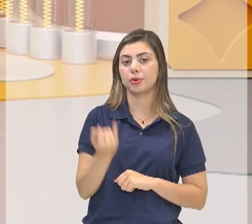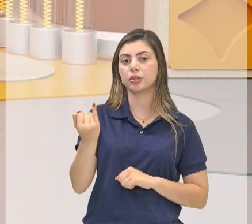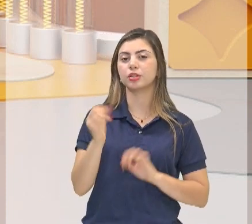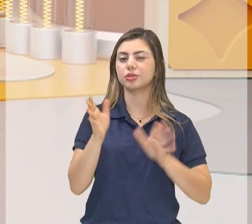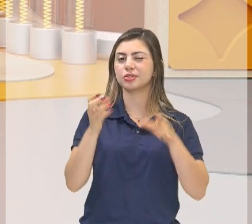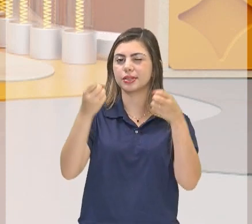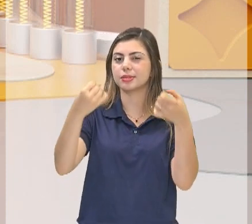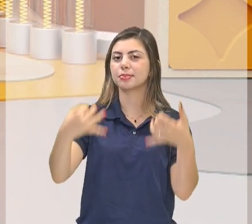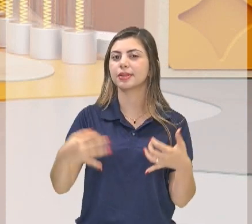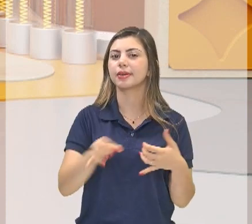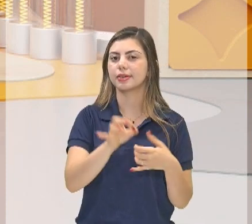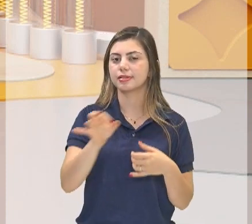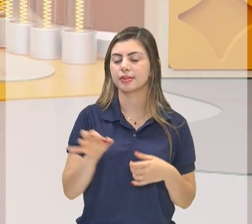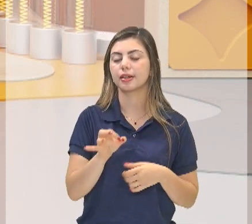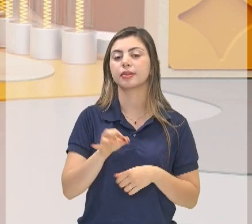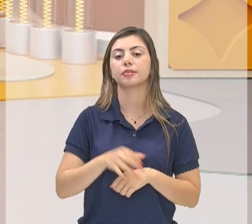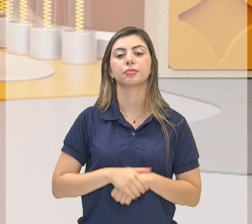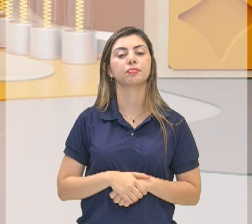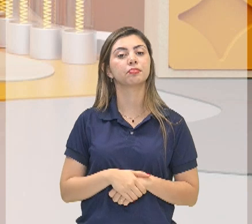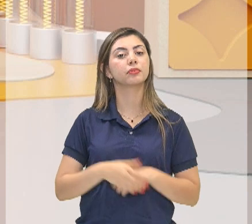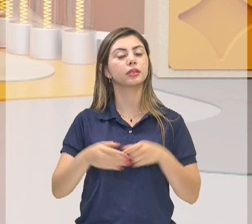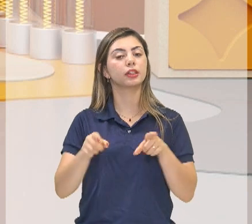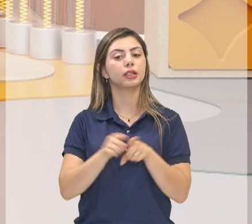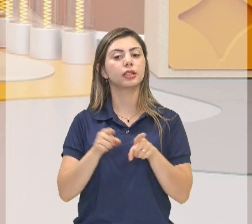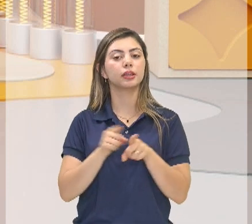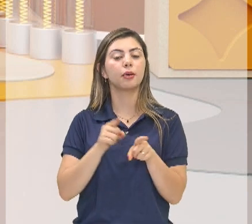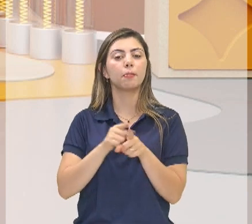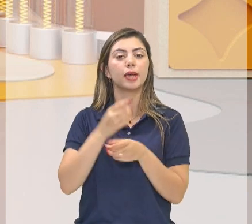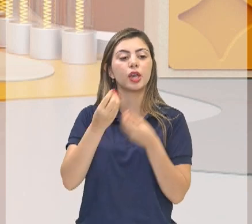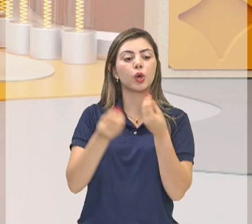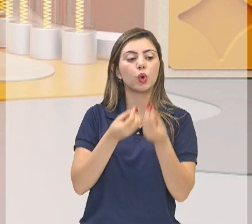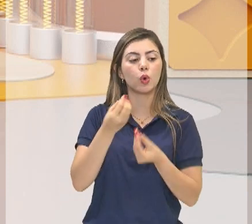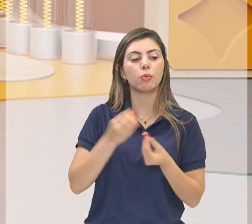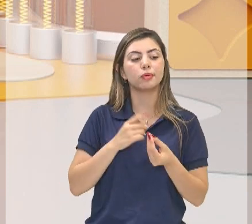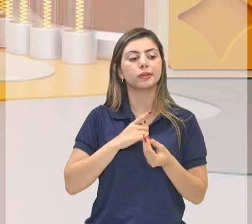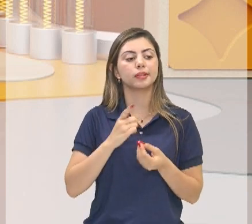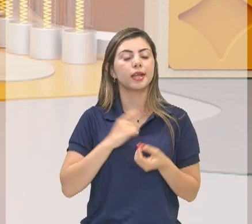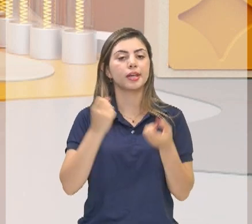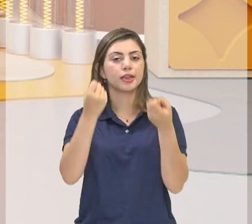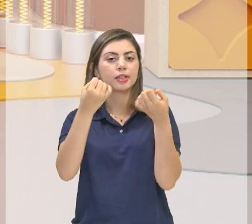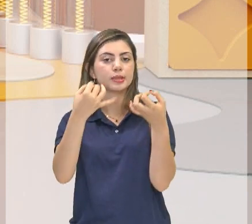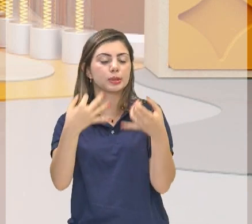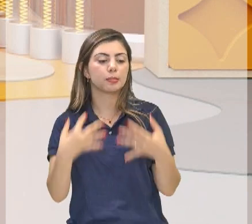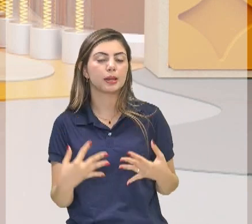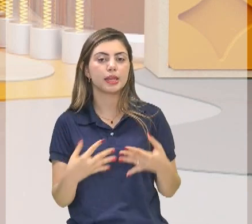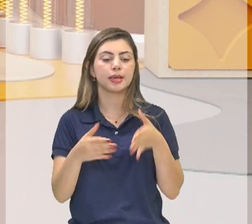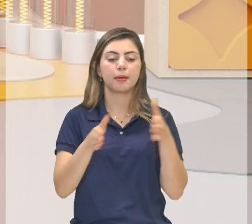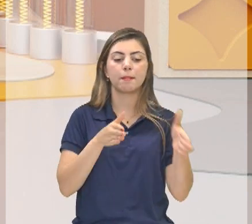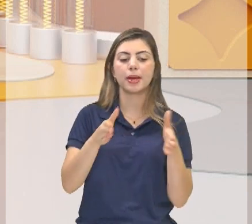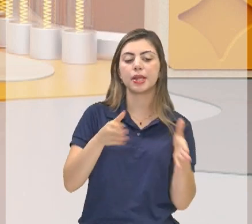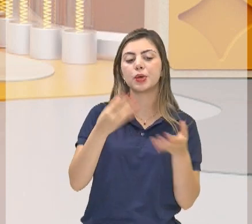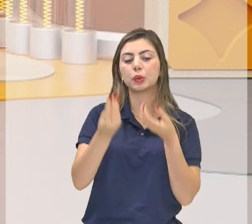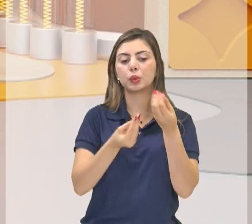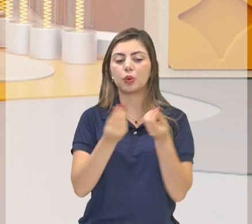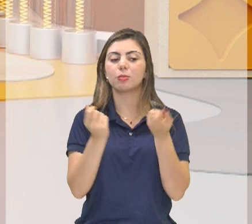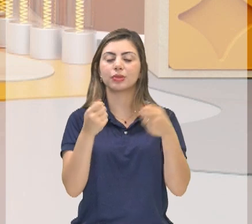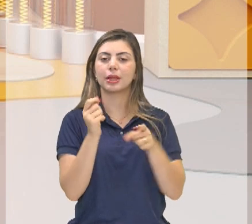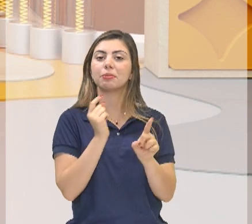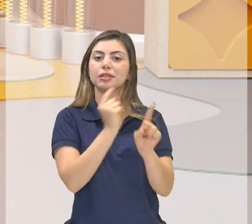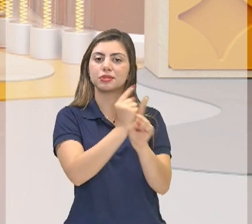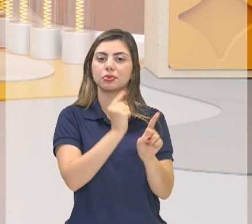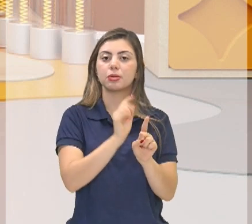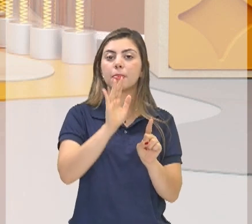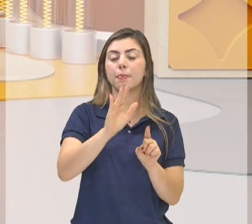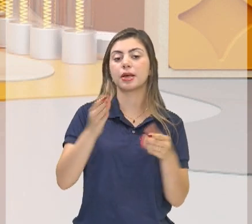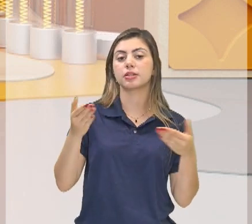trazem consigo e tudo aquilo que elas contam sobre um determinado contexto. Mas